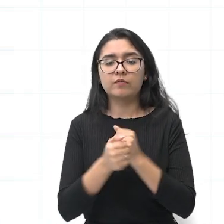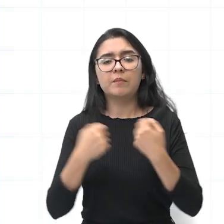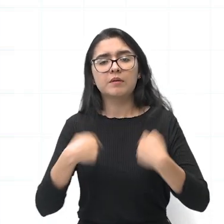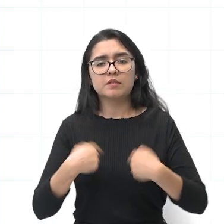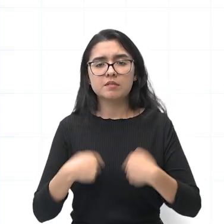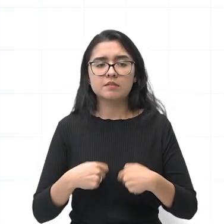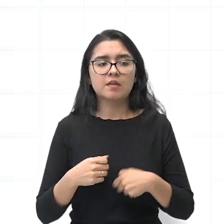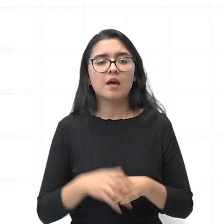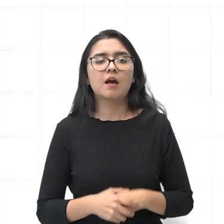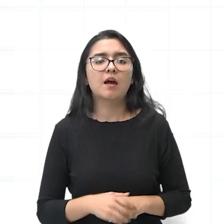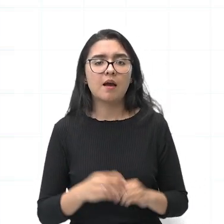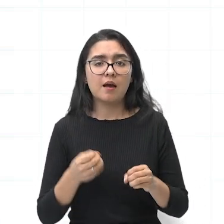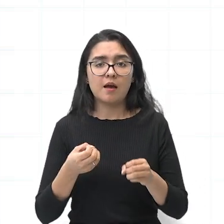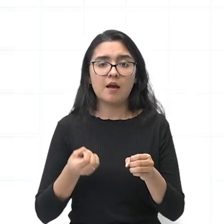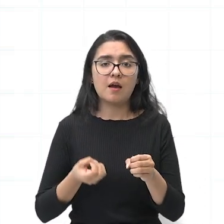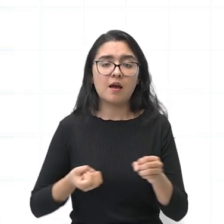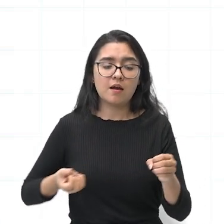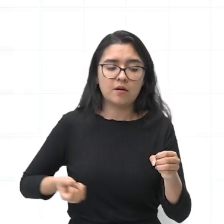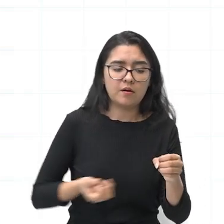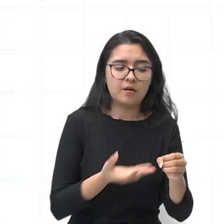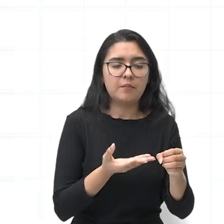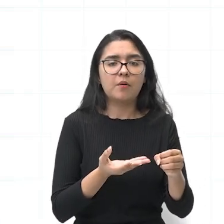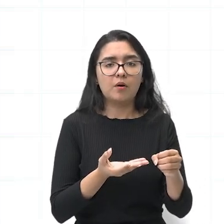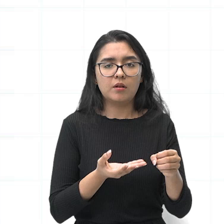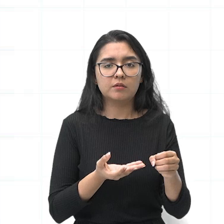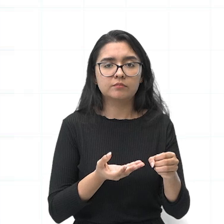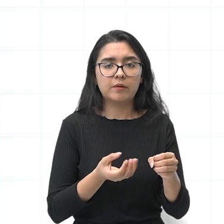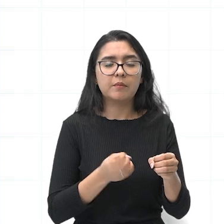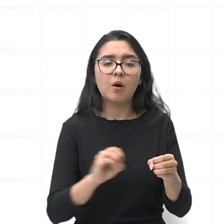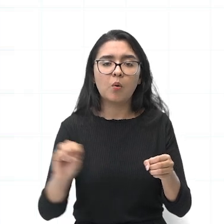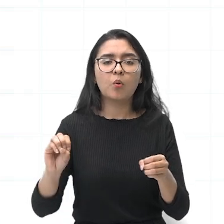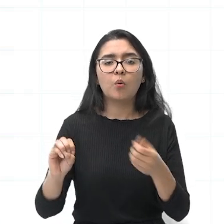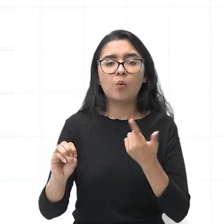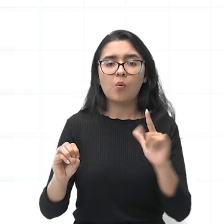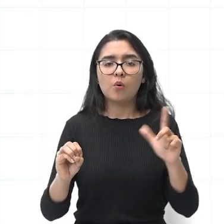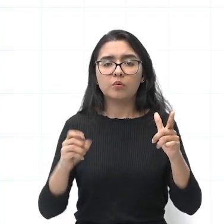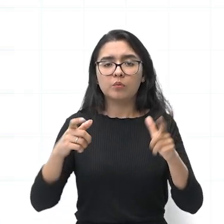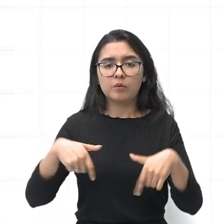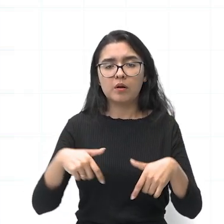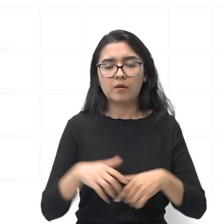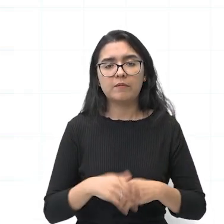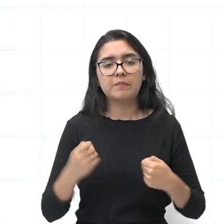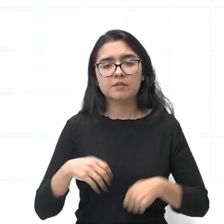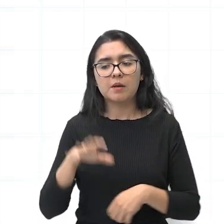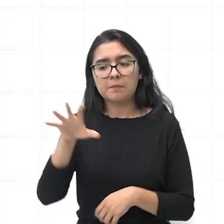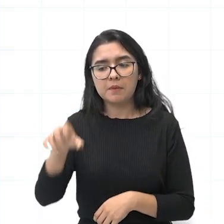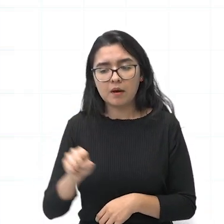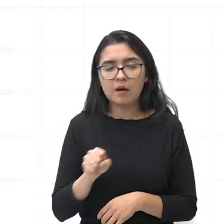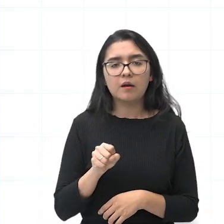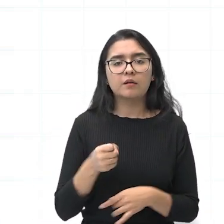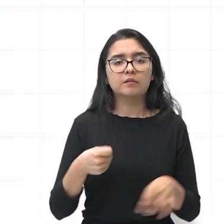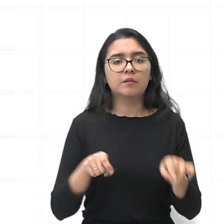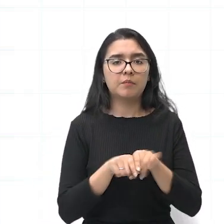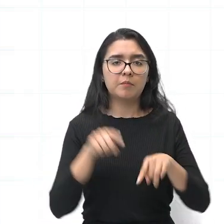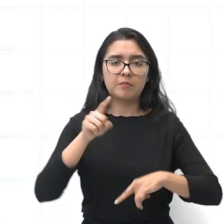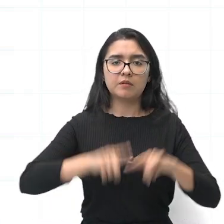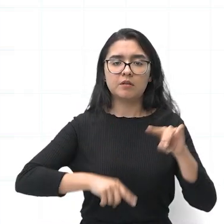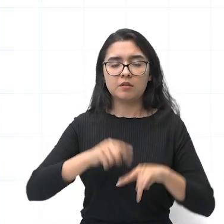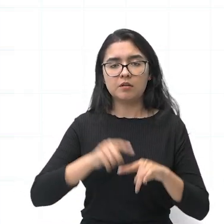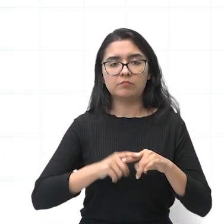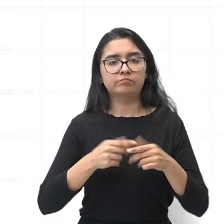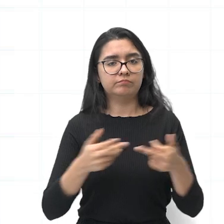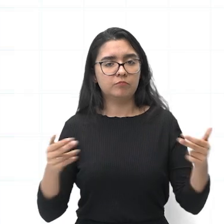ter que se deslocar para muito longe para pegar aí a bola, o bolinho ou os objetos que você